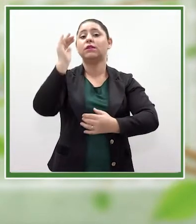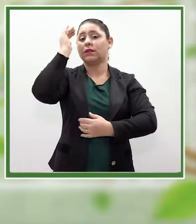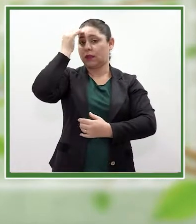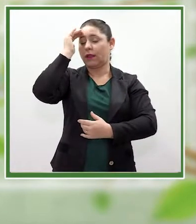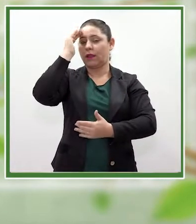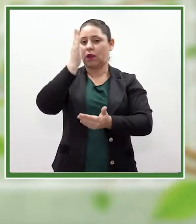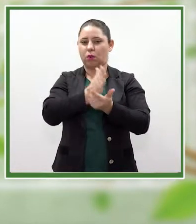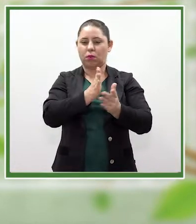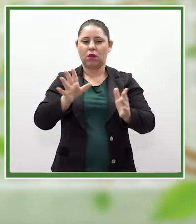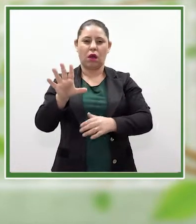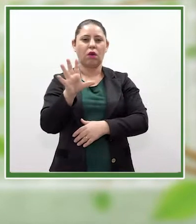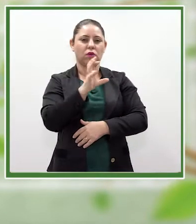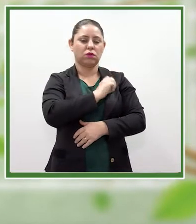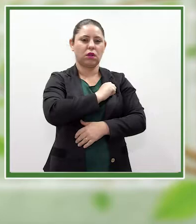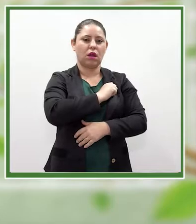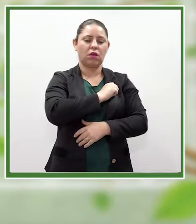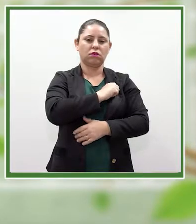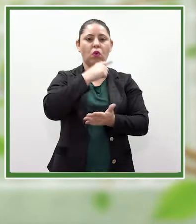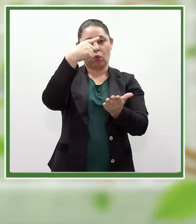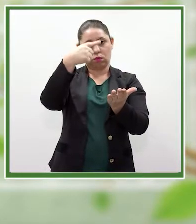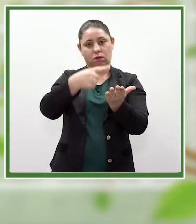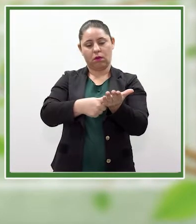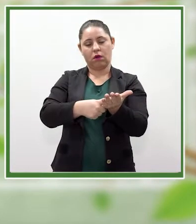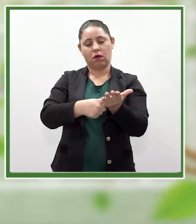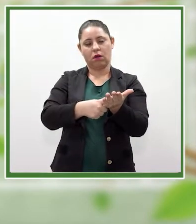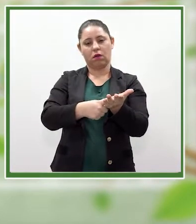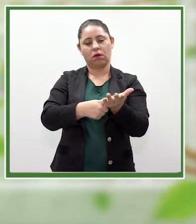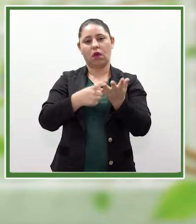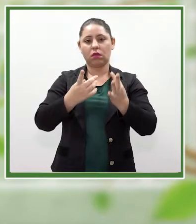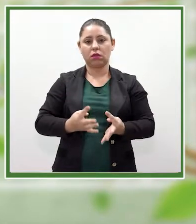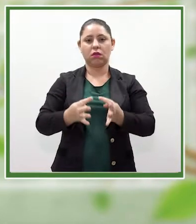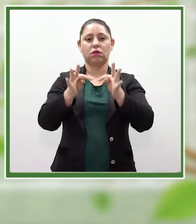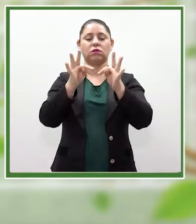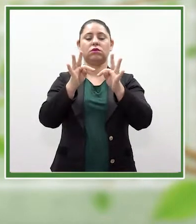realmente entenderam o processo,